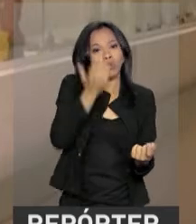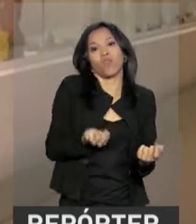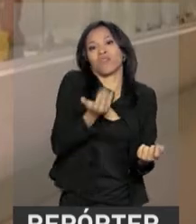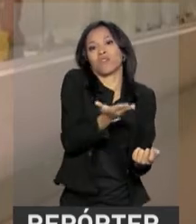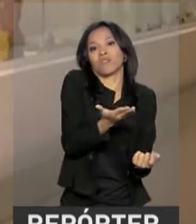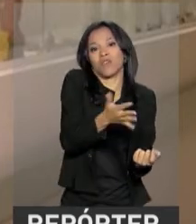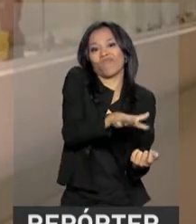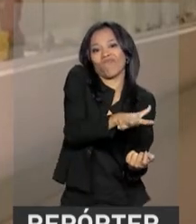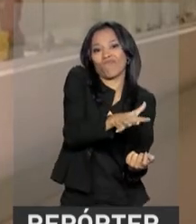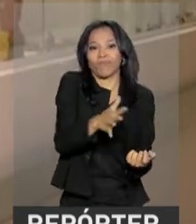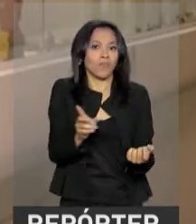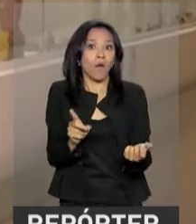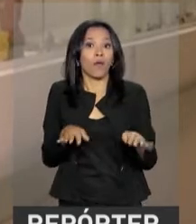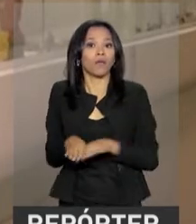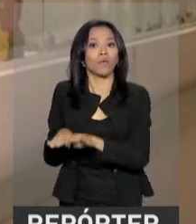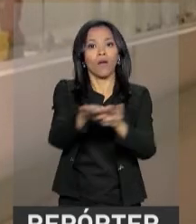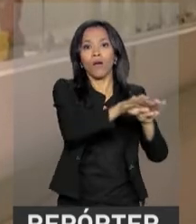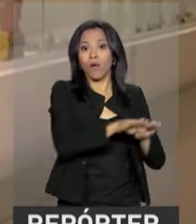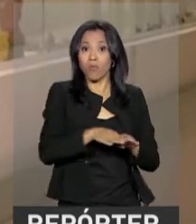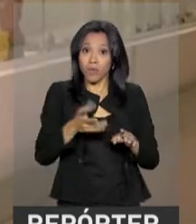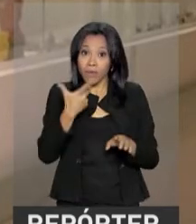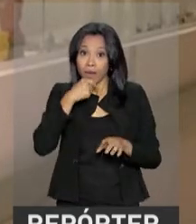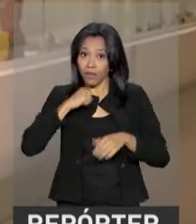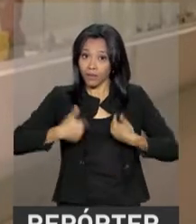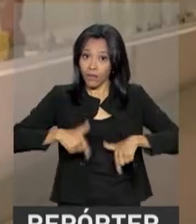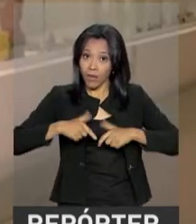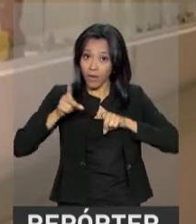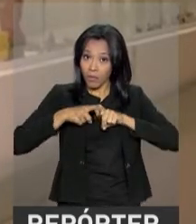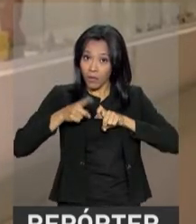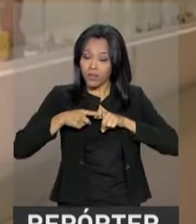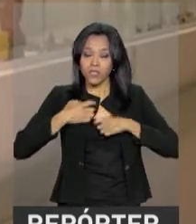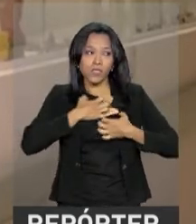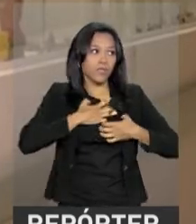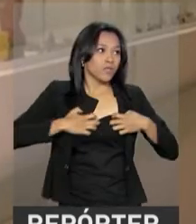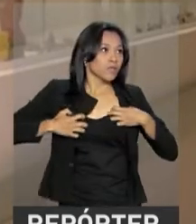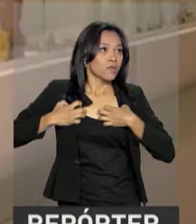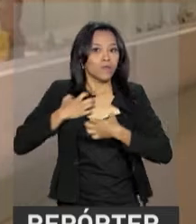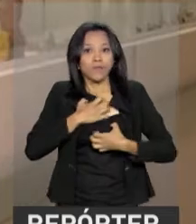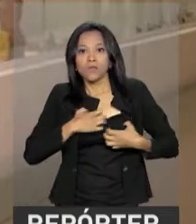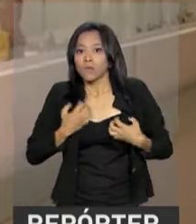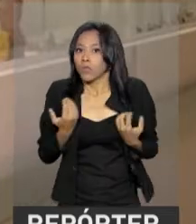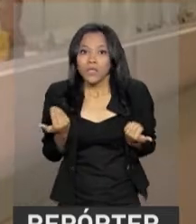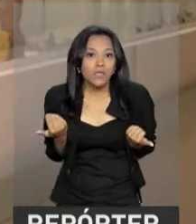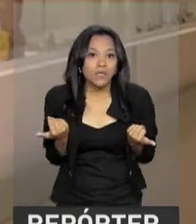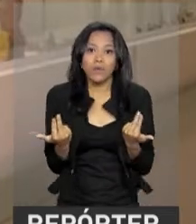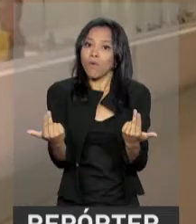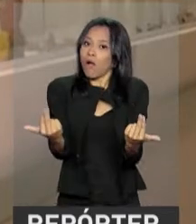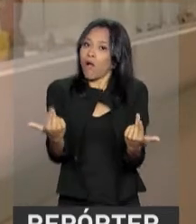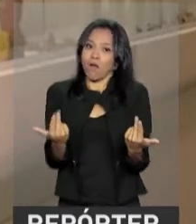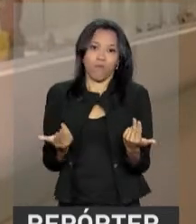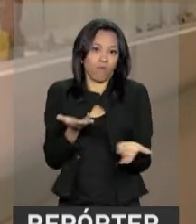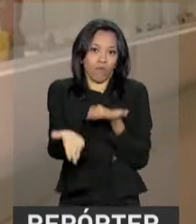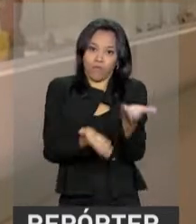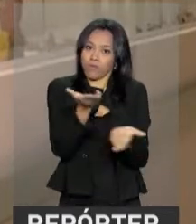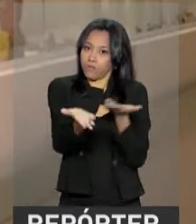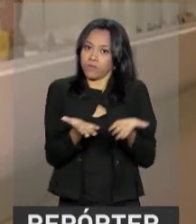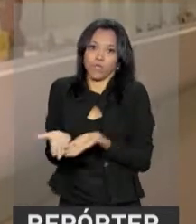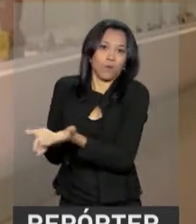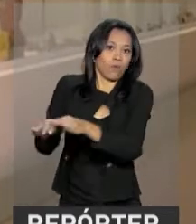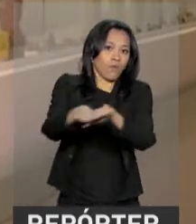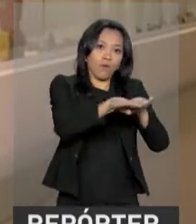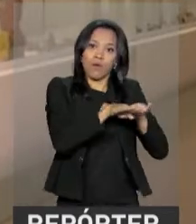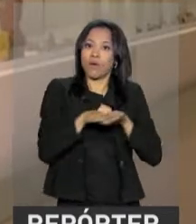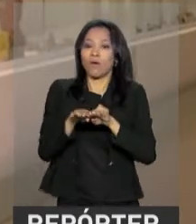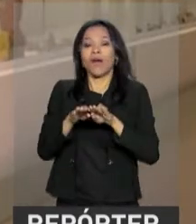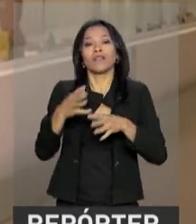não porque isso é muito angustiante para quem está trabalhando aqui a gente pode oferecer da mesma maneira para todo mundo isso é muito confortante para